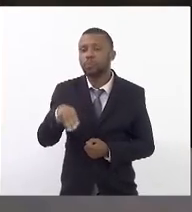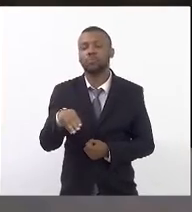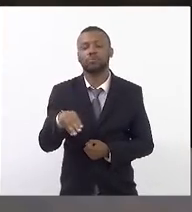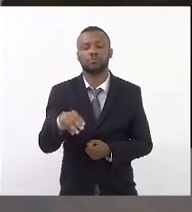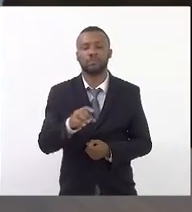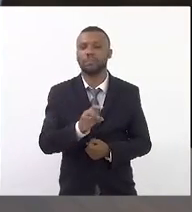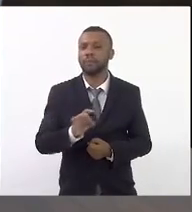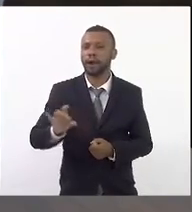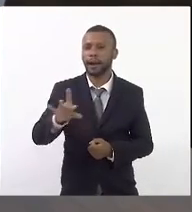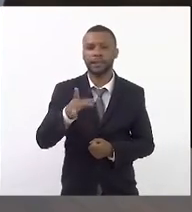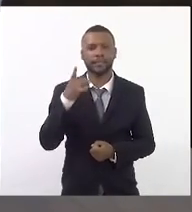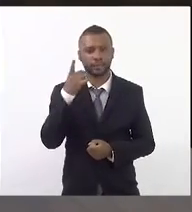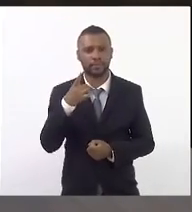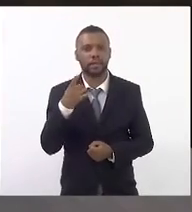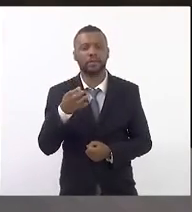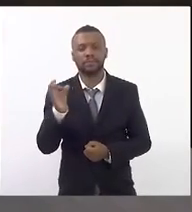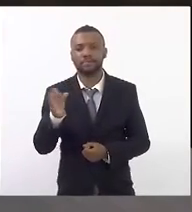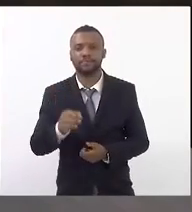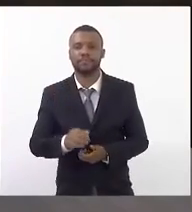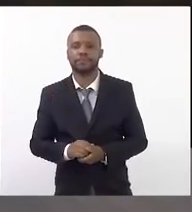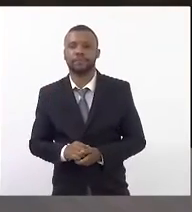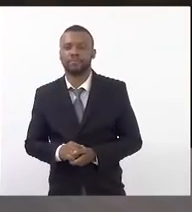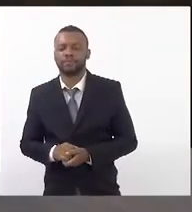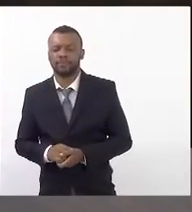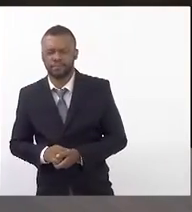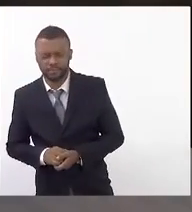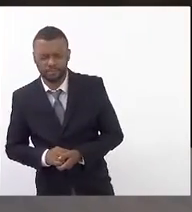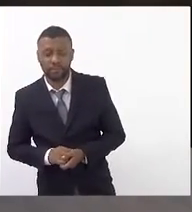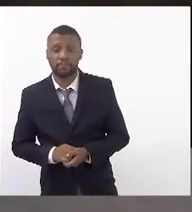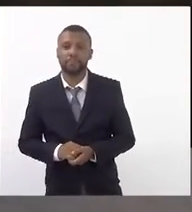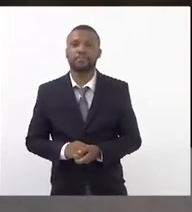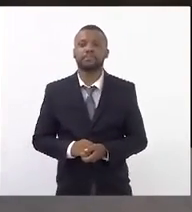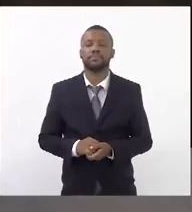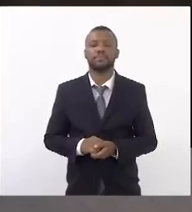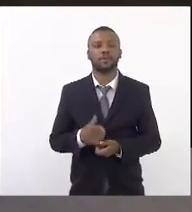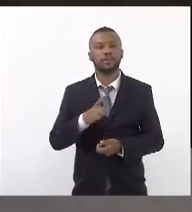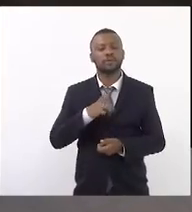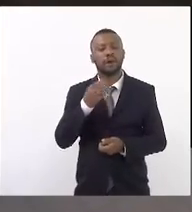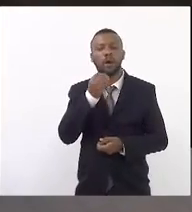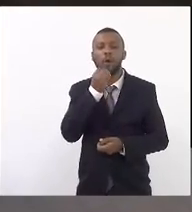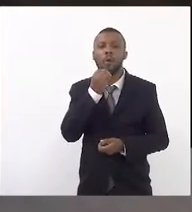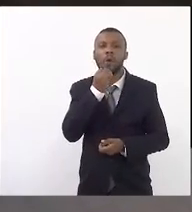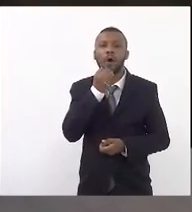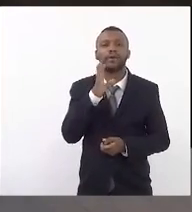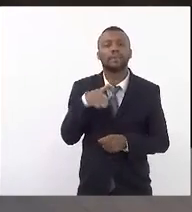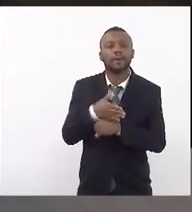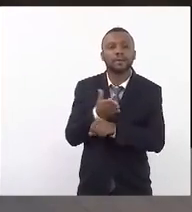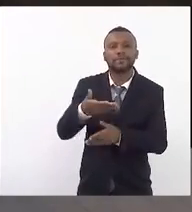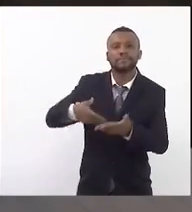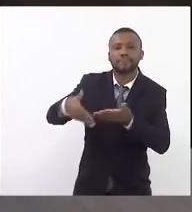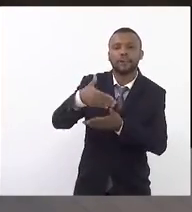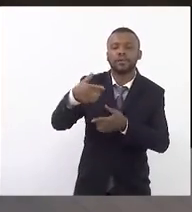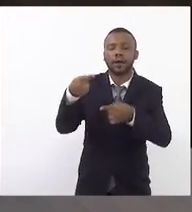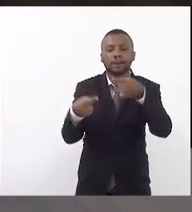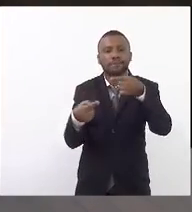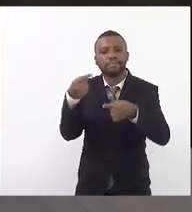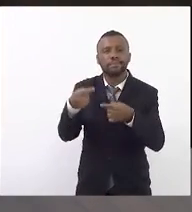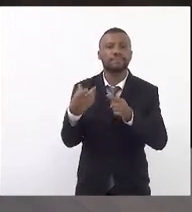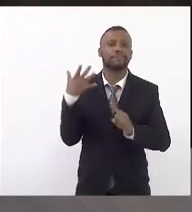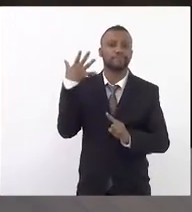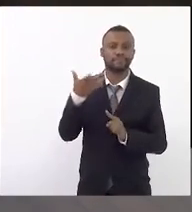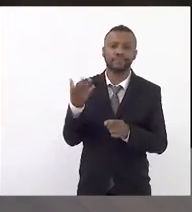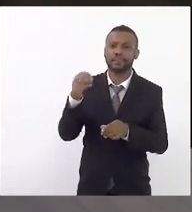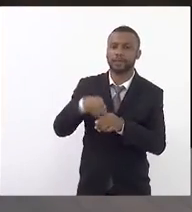Perfeitamente. Senhor presidente, eu tive oportunidade de participar da sabatina na comissão